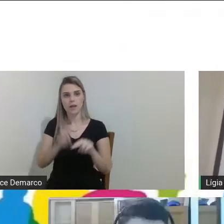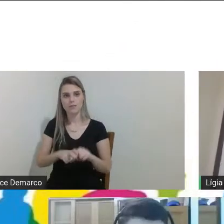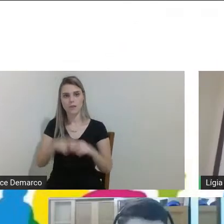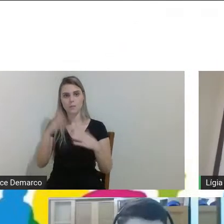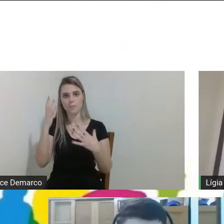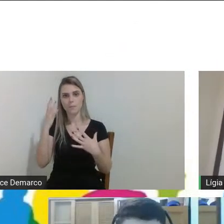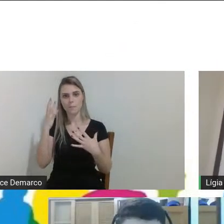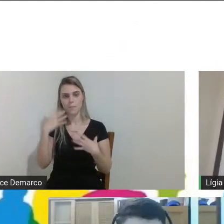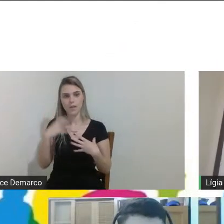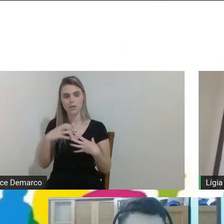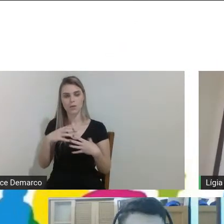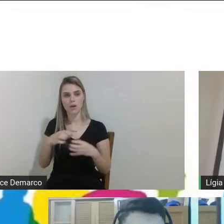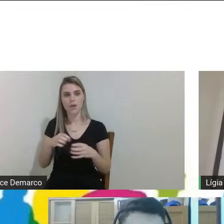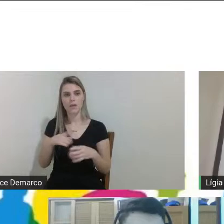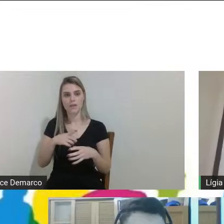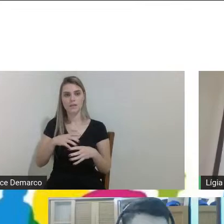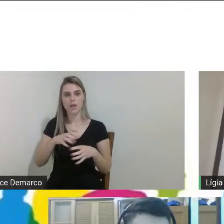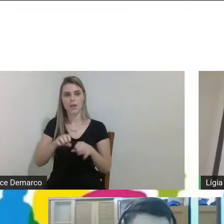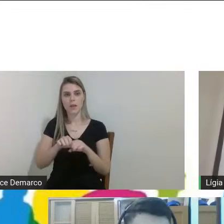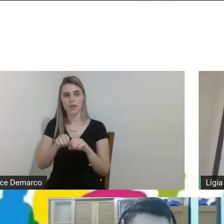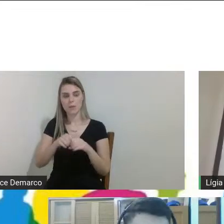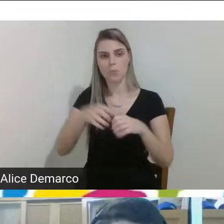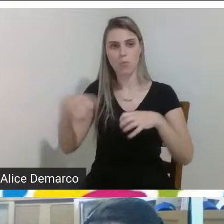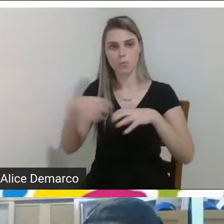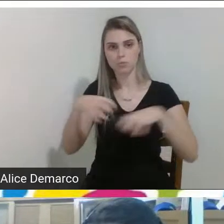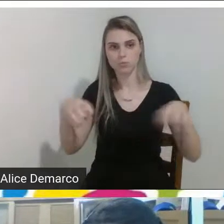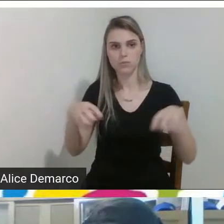desmontável e autoajustável